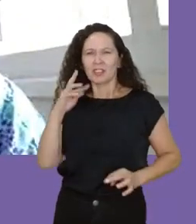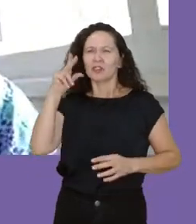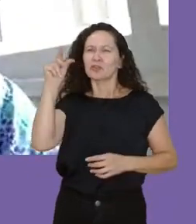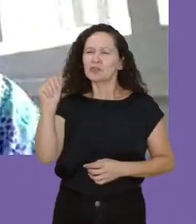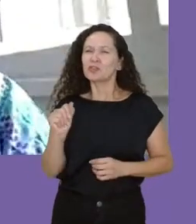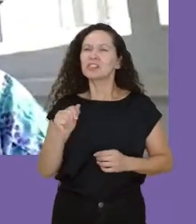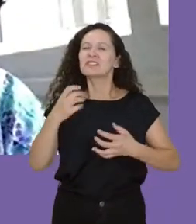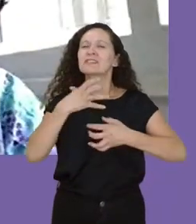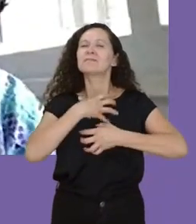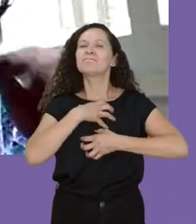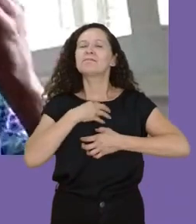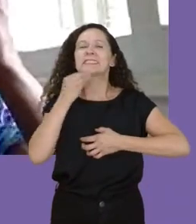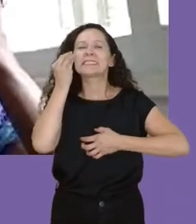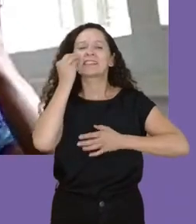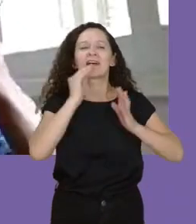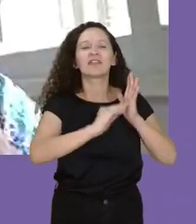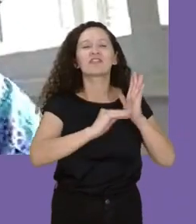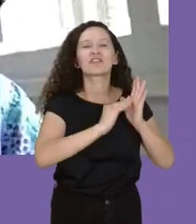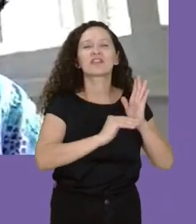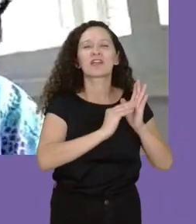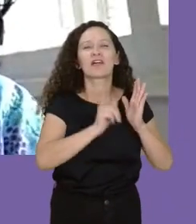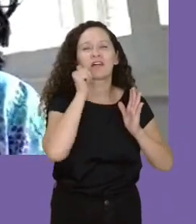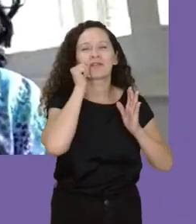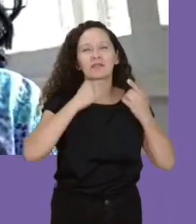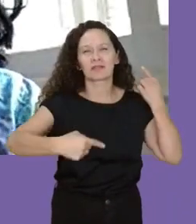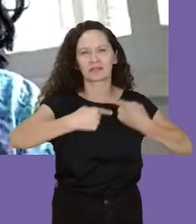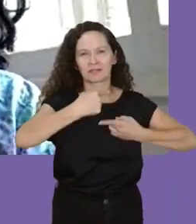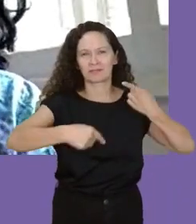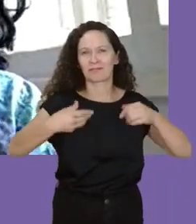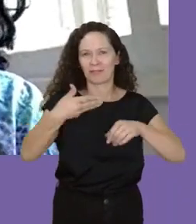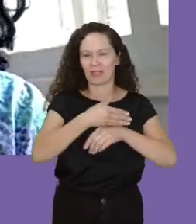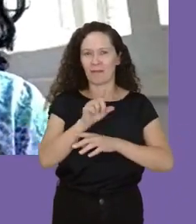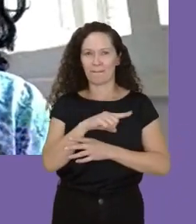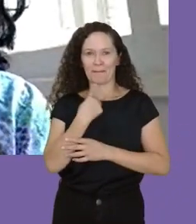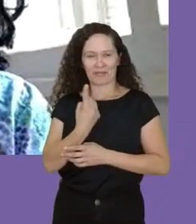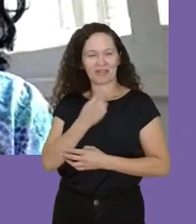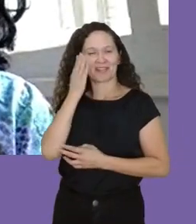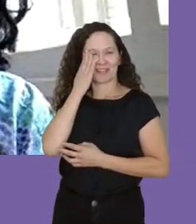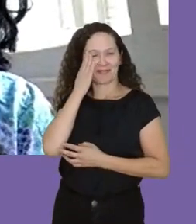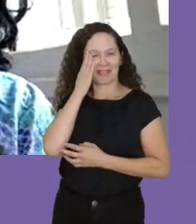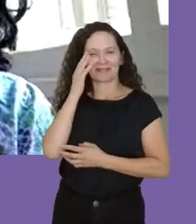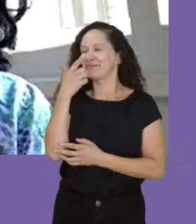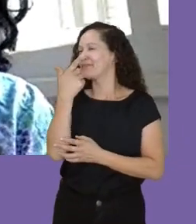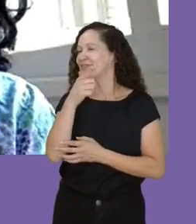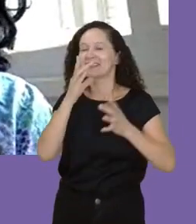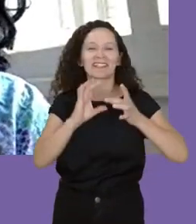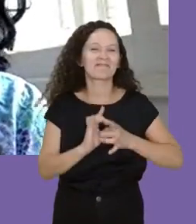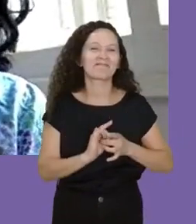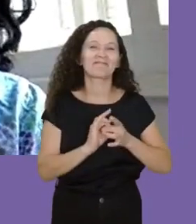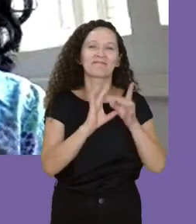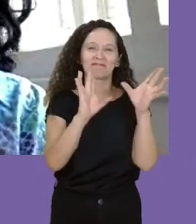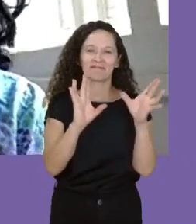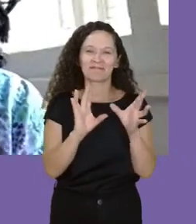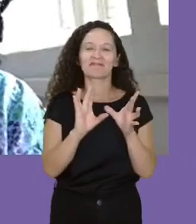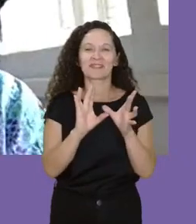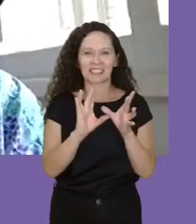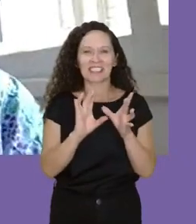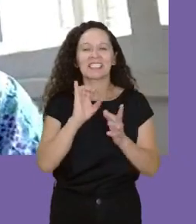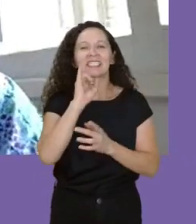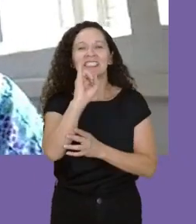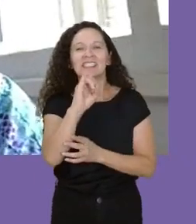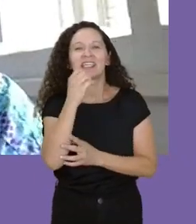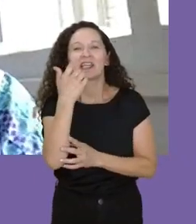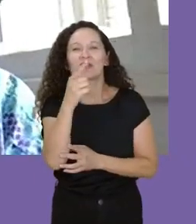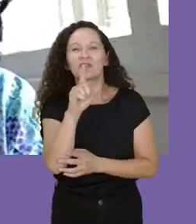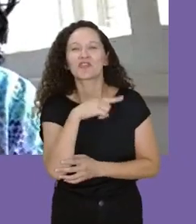são formas de tentar tirar as mulheres da política. Mas nós sabemos que não existe democracia plena sem